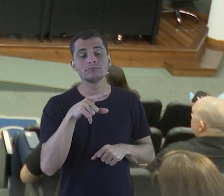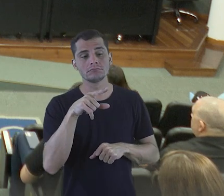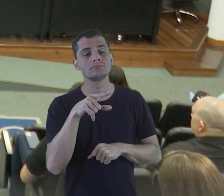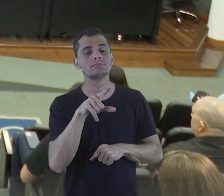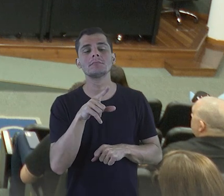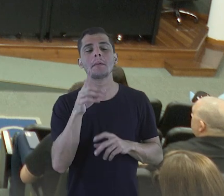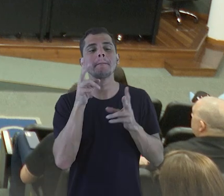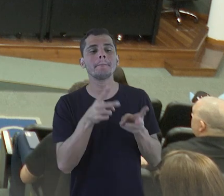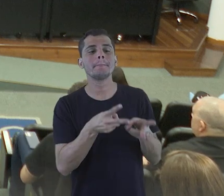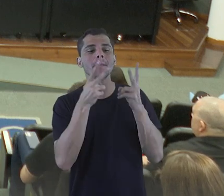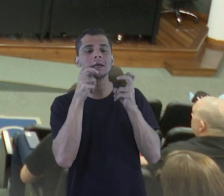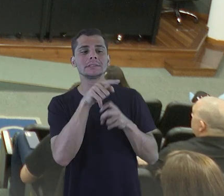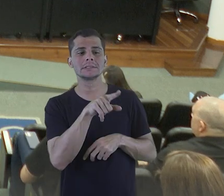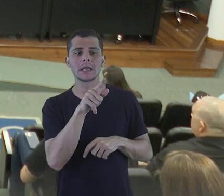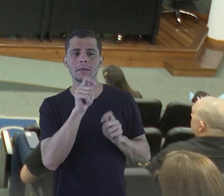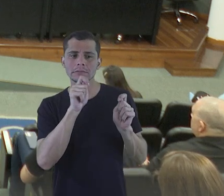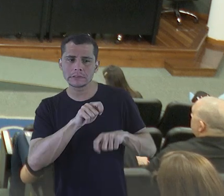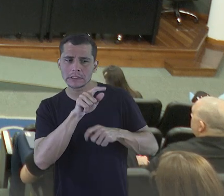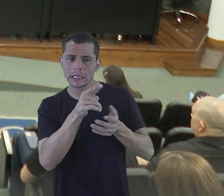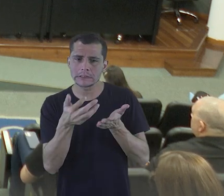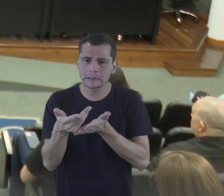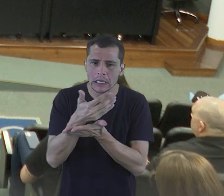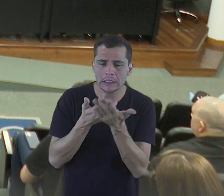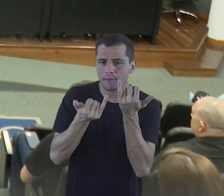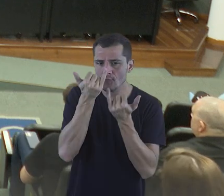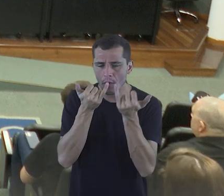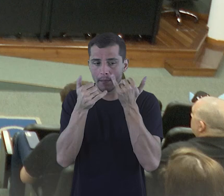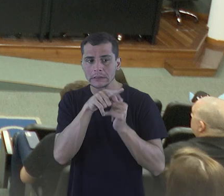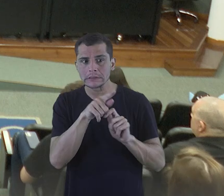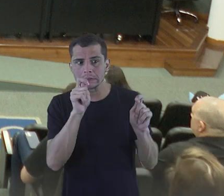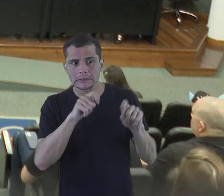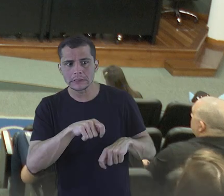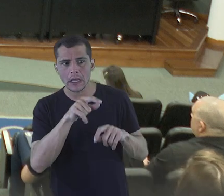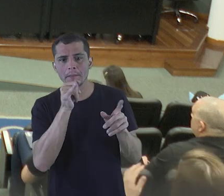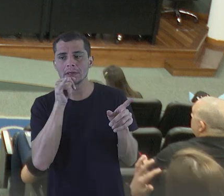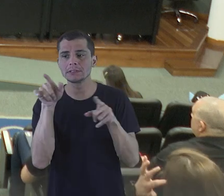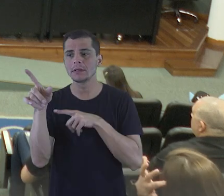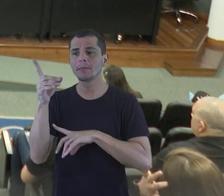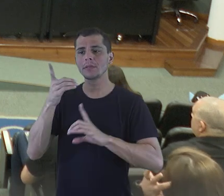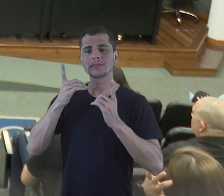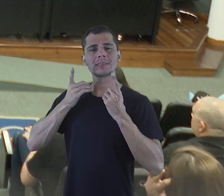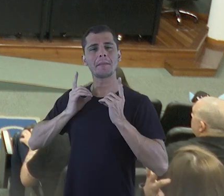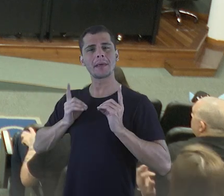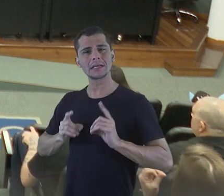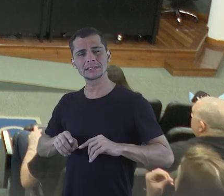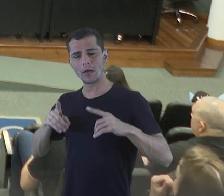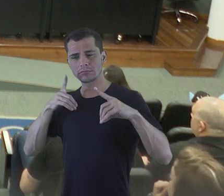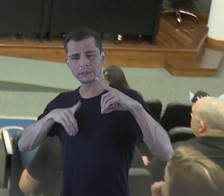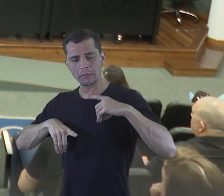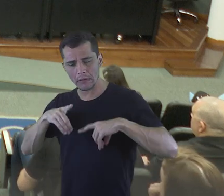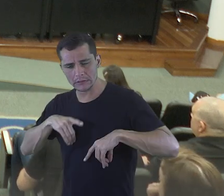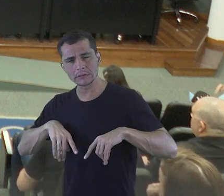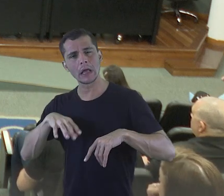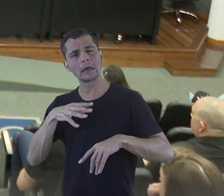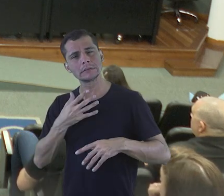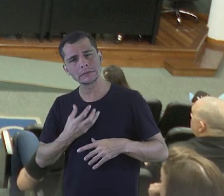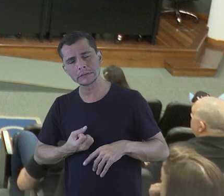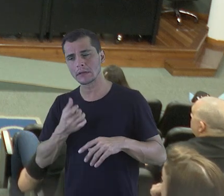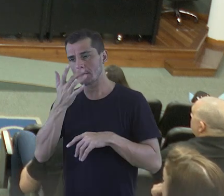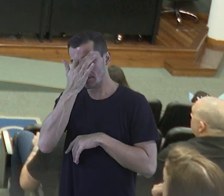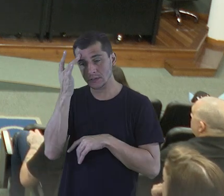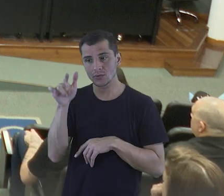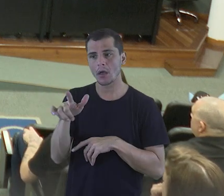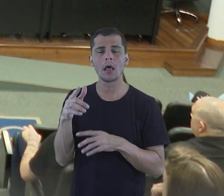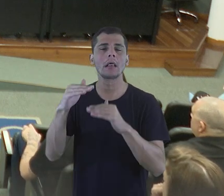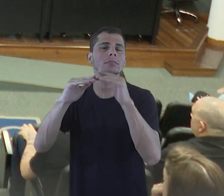detectou ali um possível burnout um possível total uma possível depressão uma situação e a pessoa não concordou em fazer